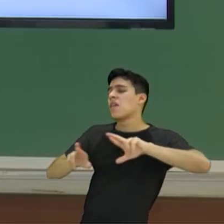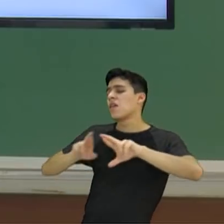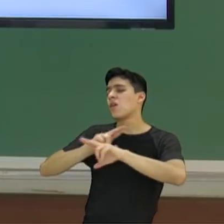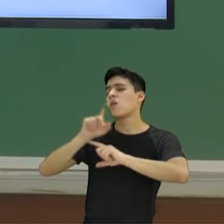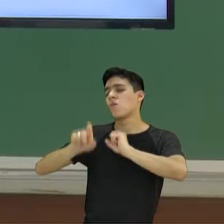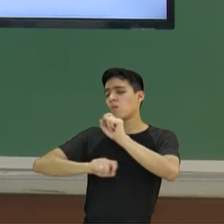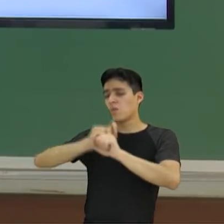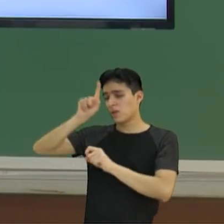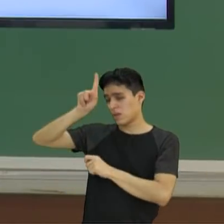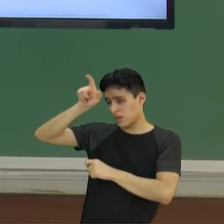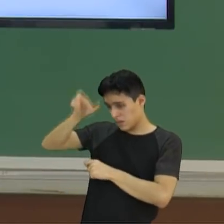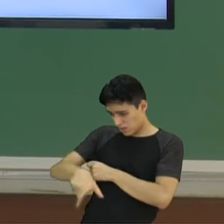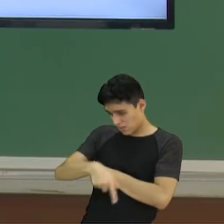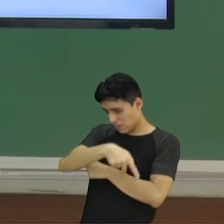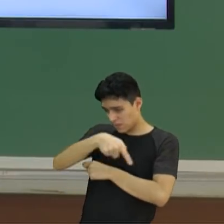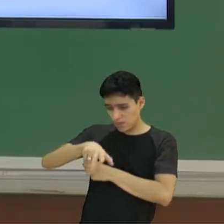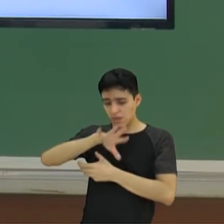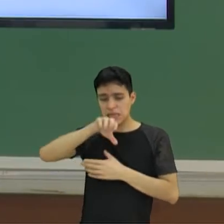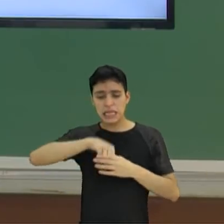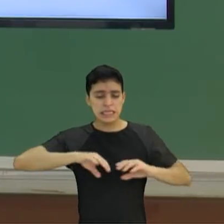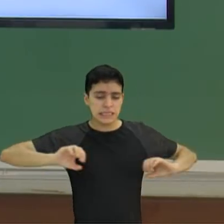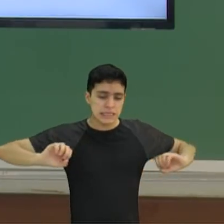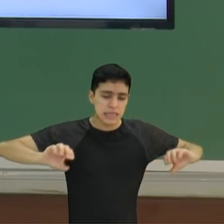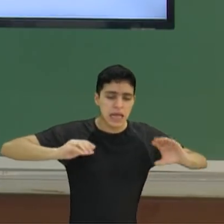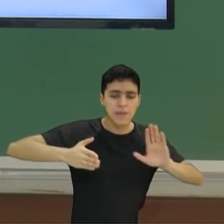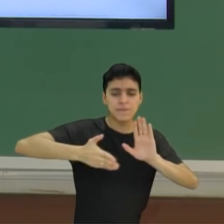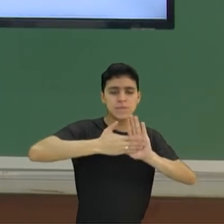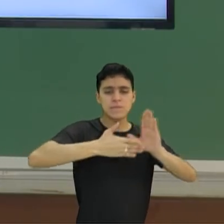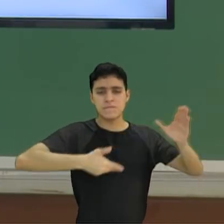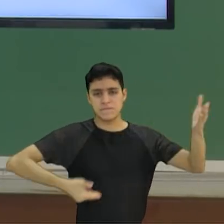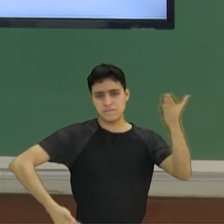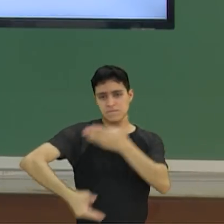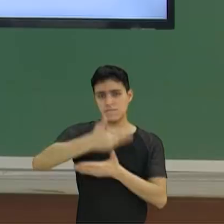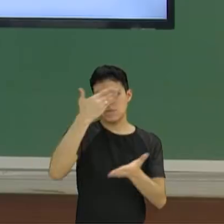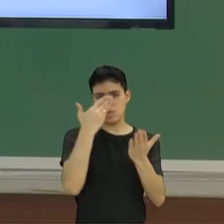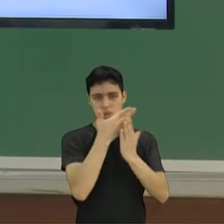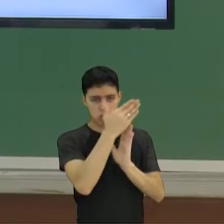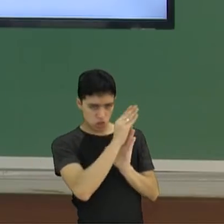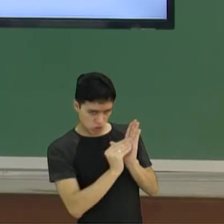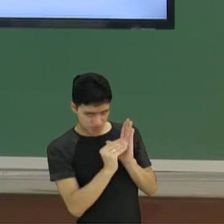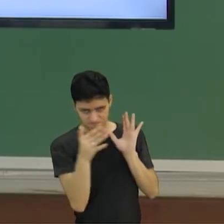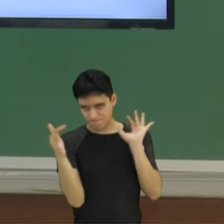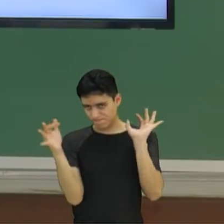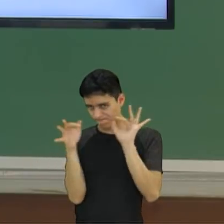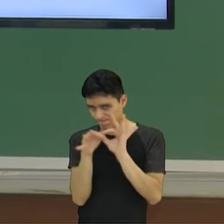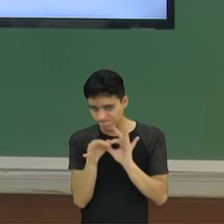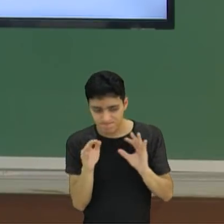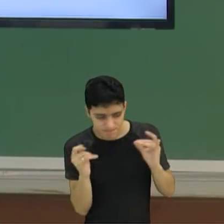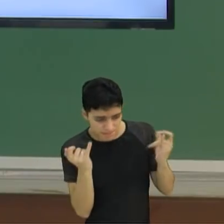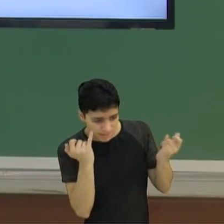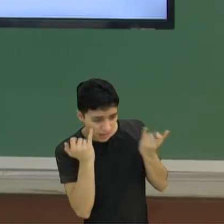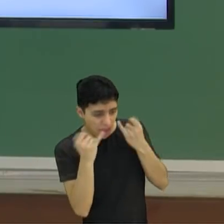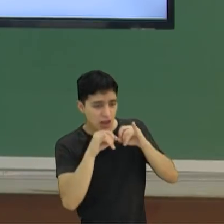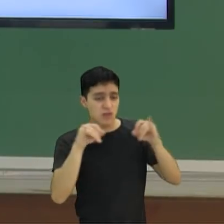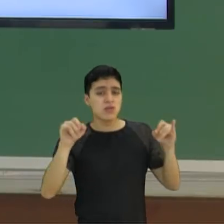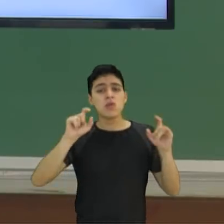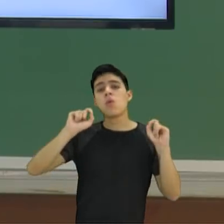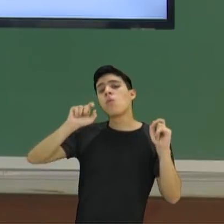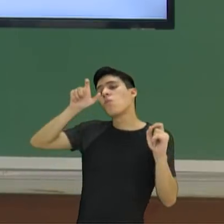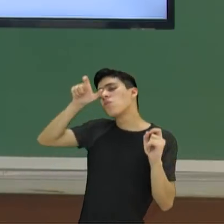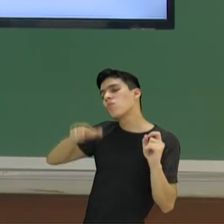professor aborda nas suas aulas com esse conteúdo, né? A notícia é o que o professor